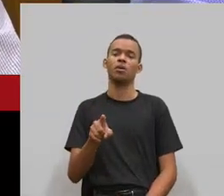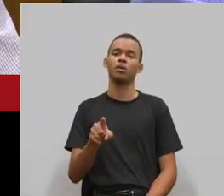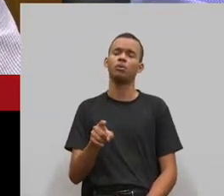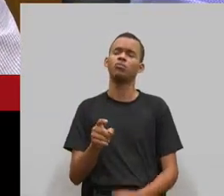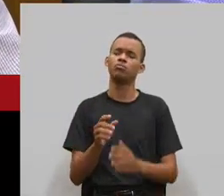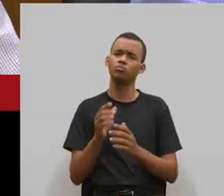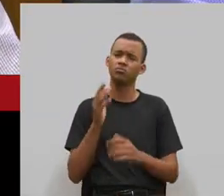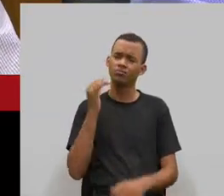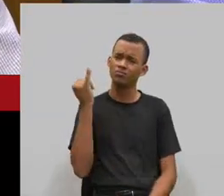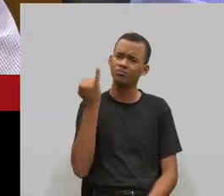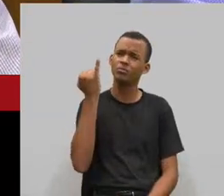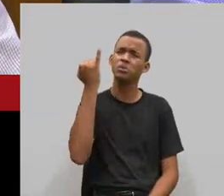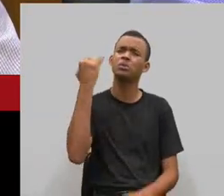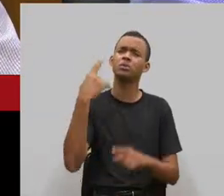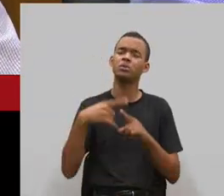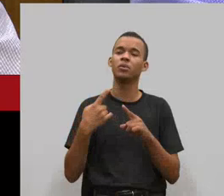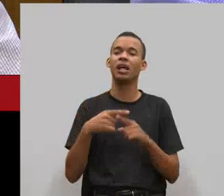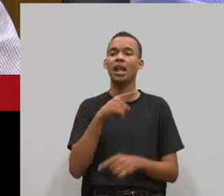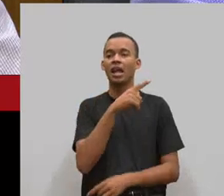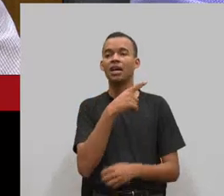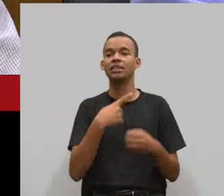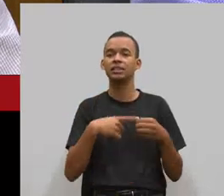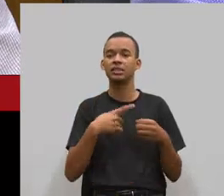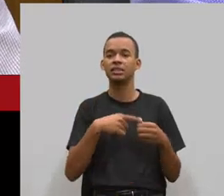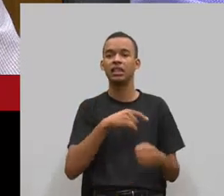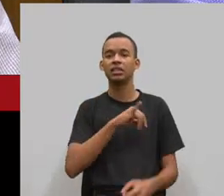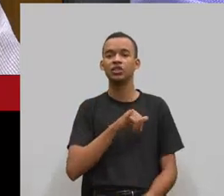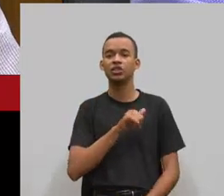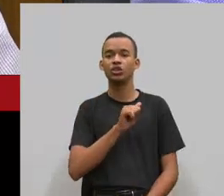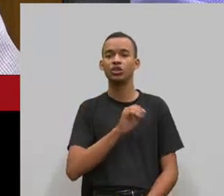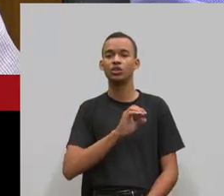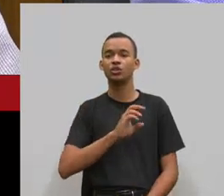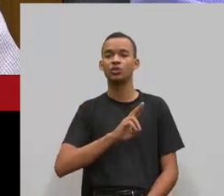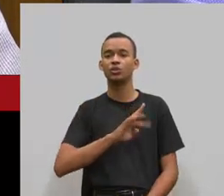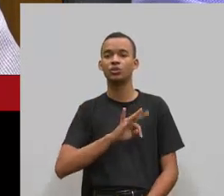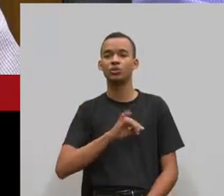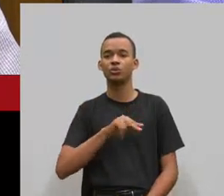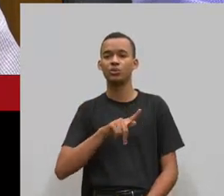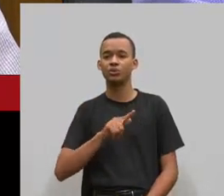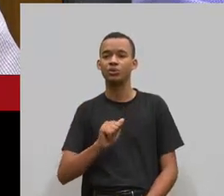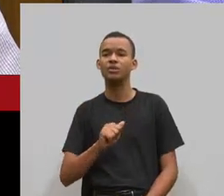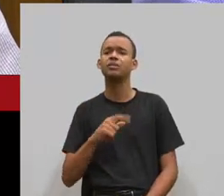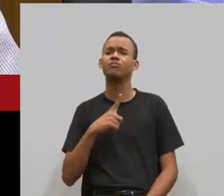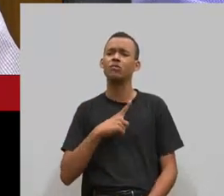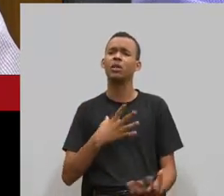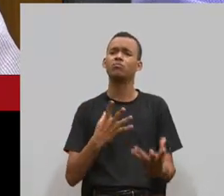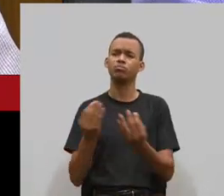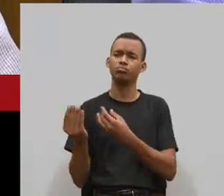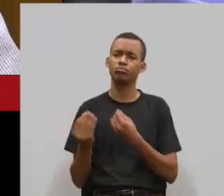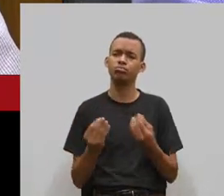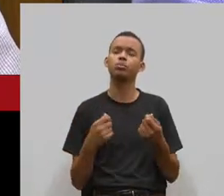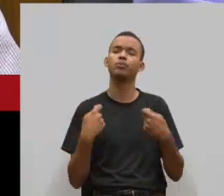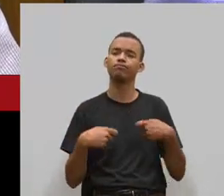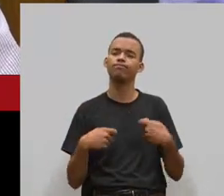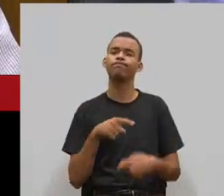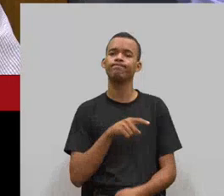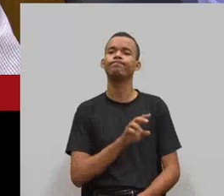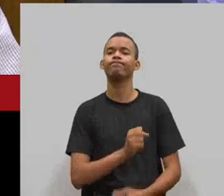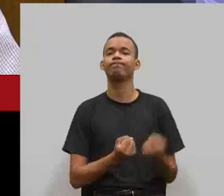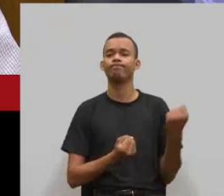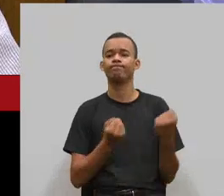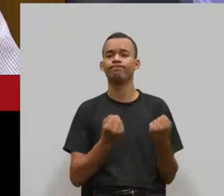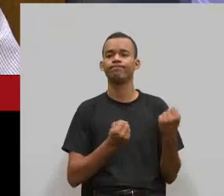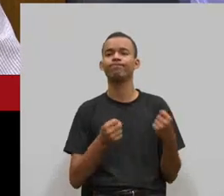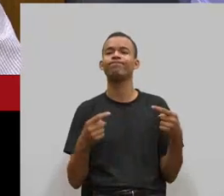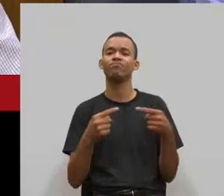mesmo Tem bastante gente suficiente que usa esse carro então é importante que ele pode